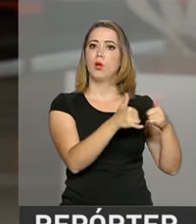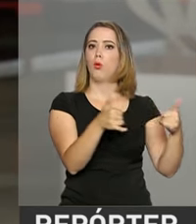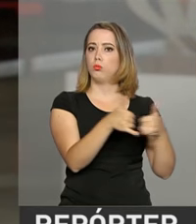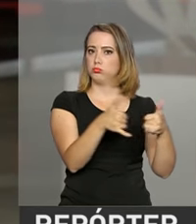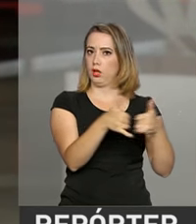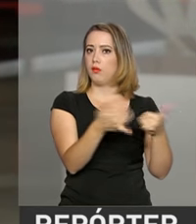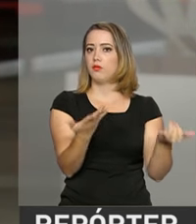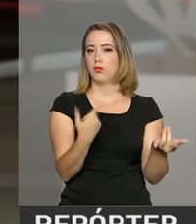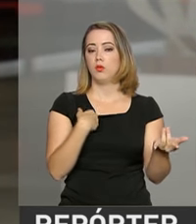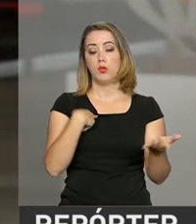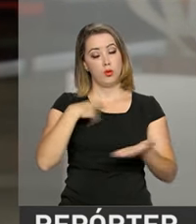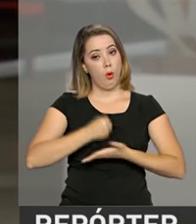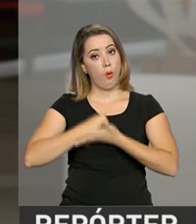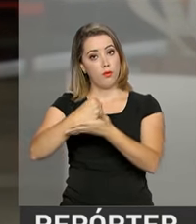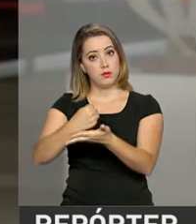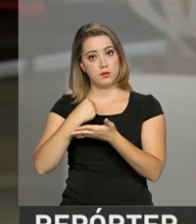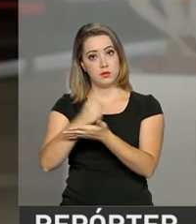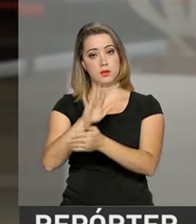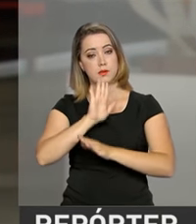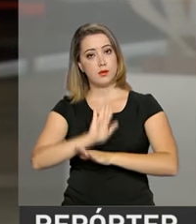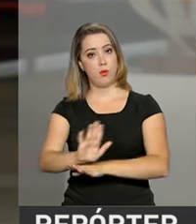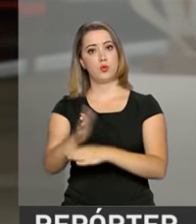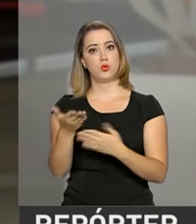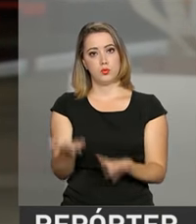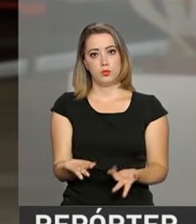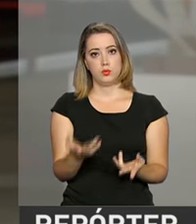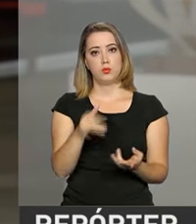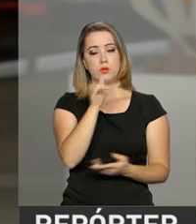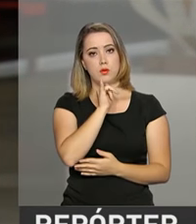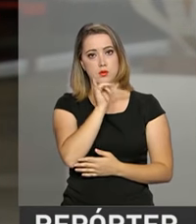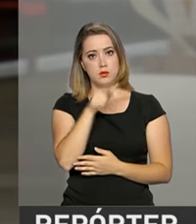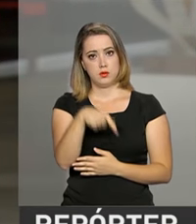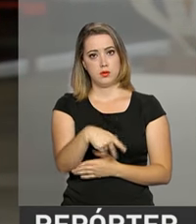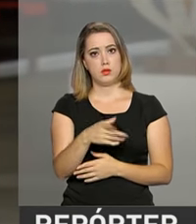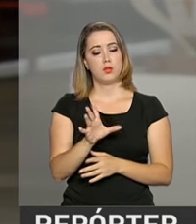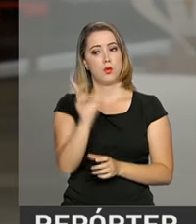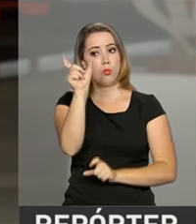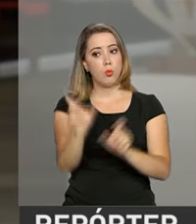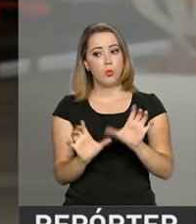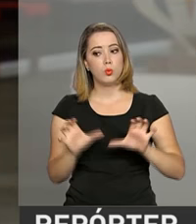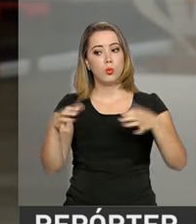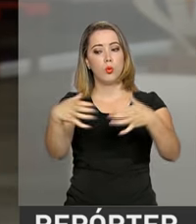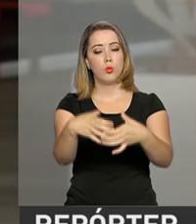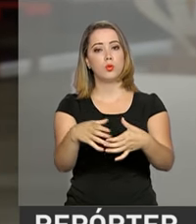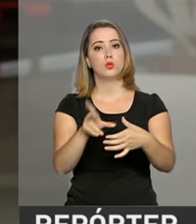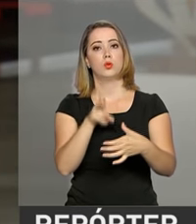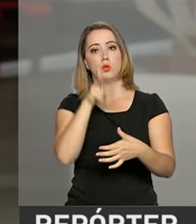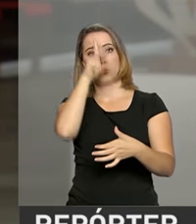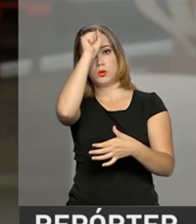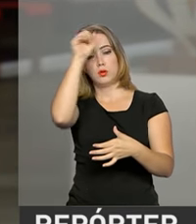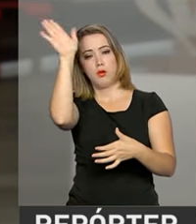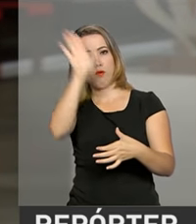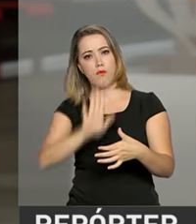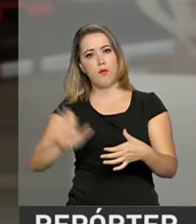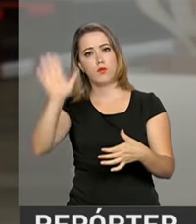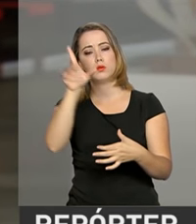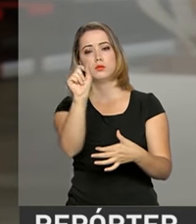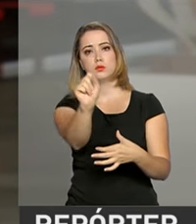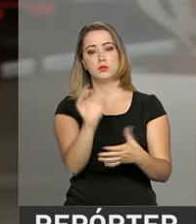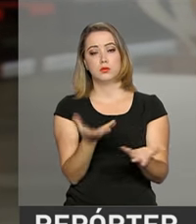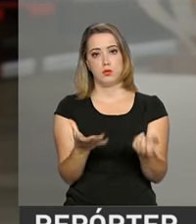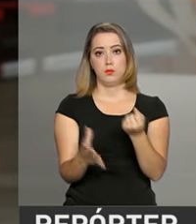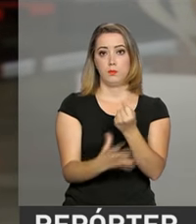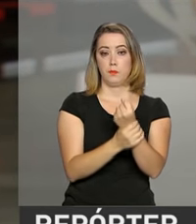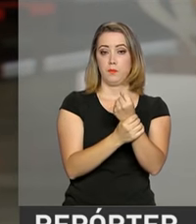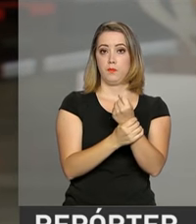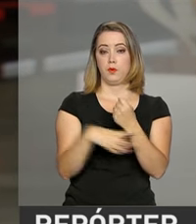algumas ofertas ao Governador Como por exemplo o envio de homens da força nacional de segurança pública ao estado como